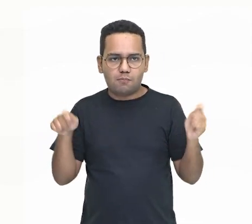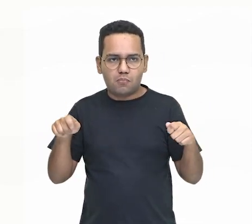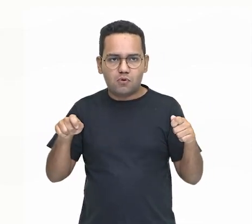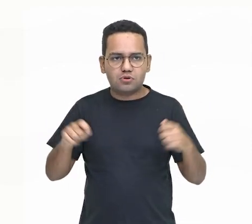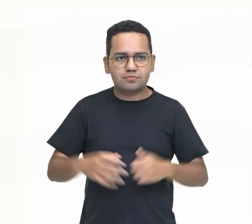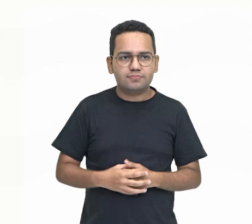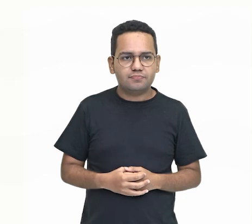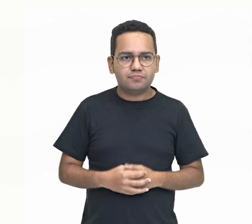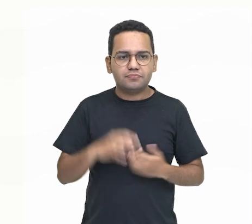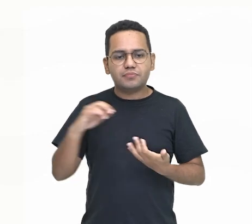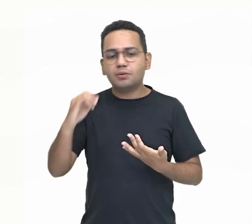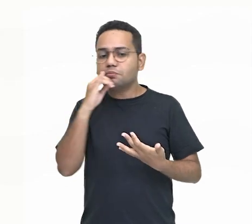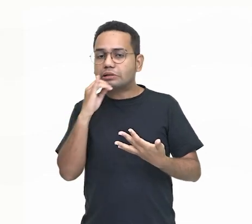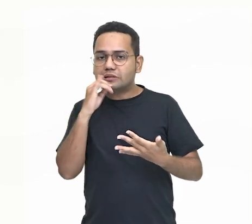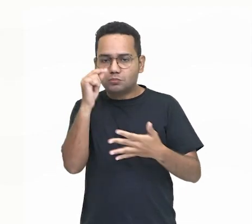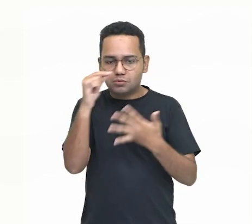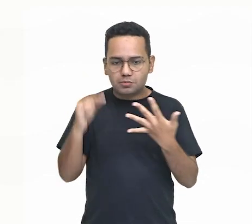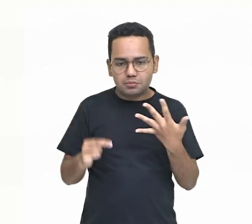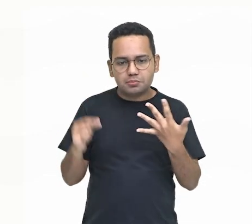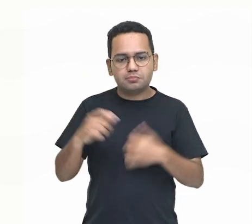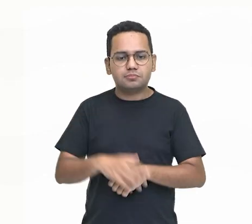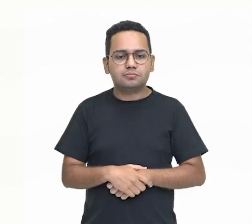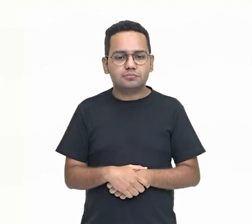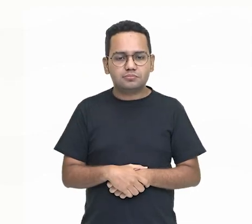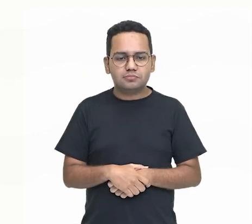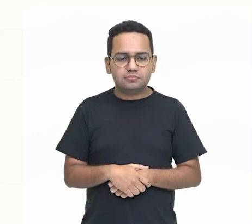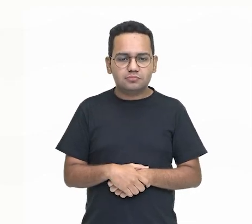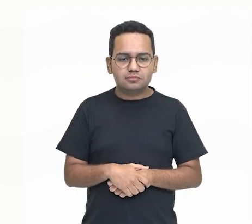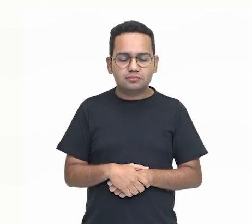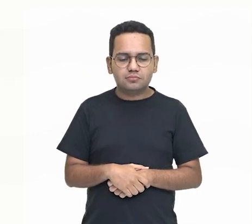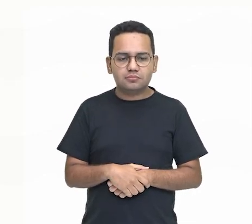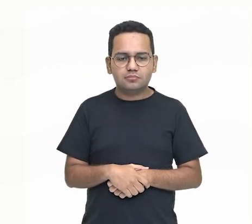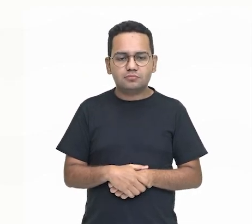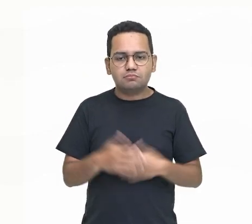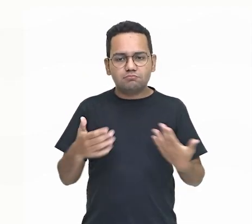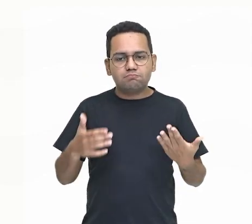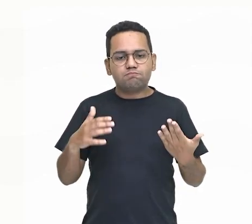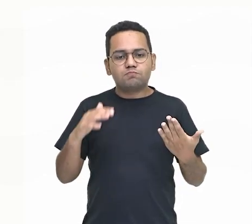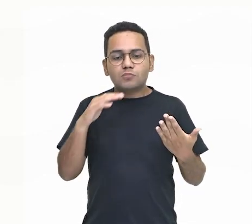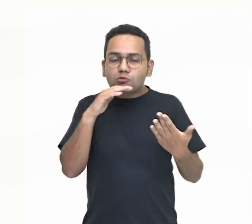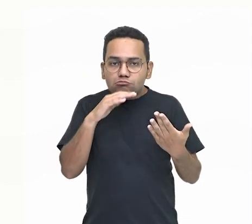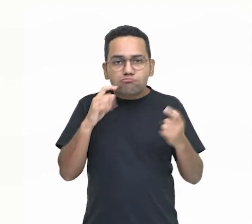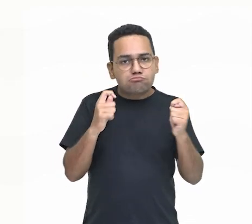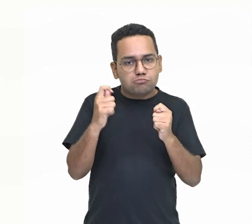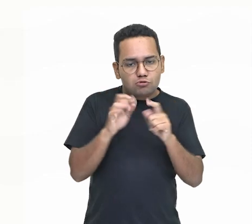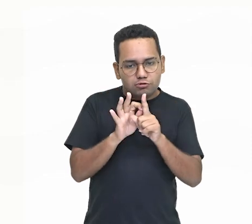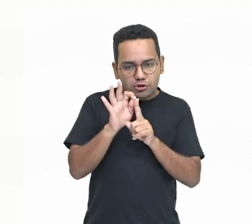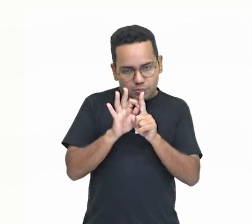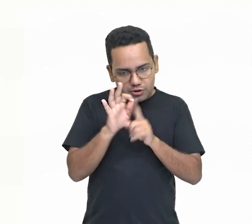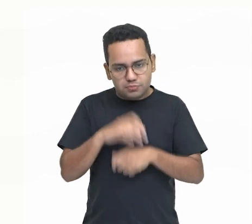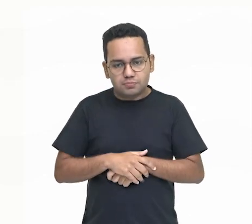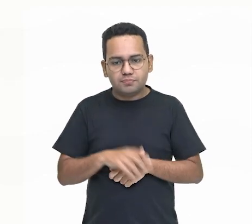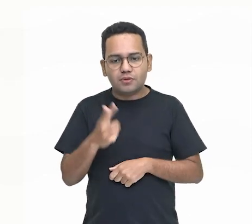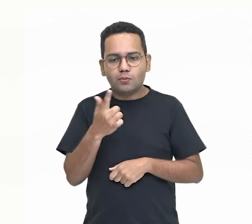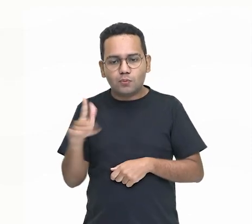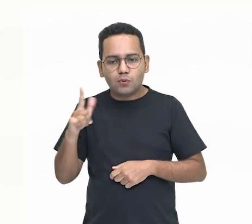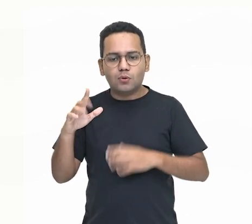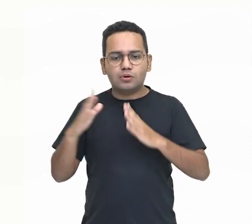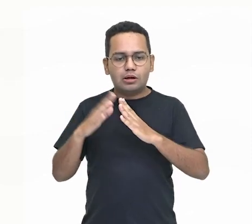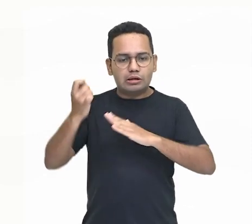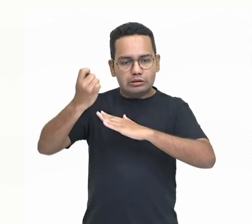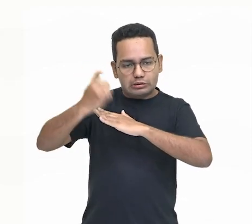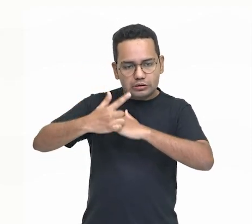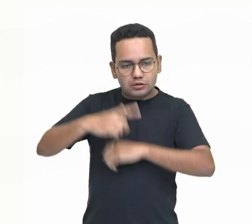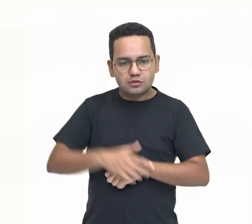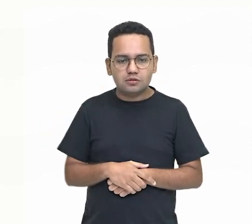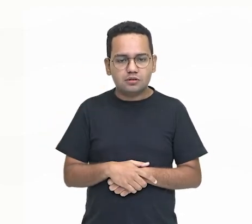tecnologias. Como nós podemos citar quem? O aquecimento solar, a energia solar,